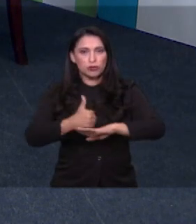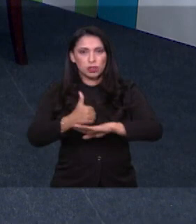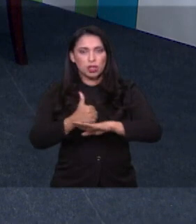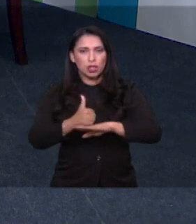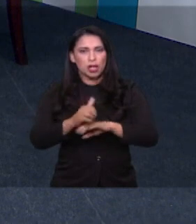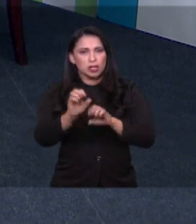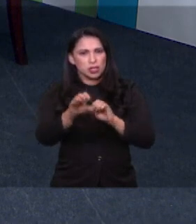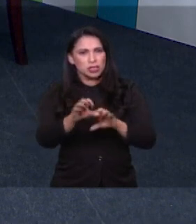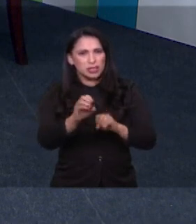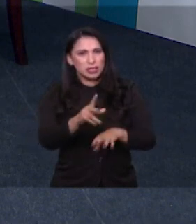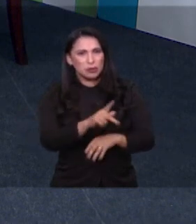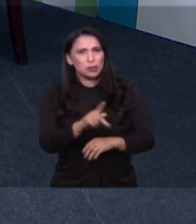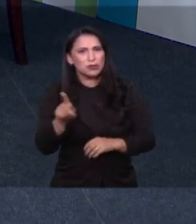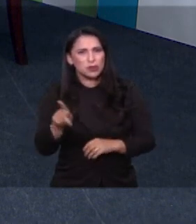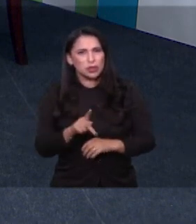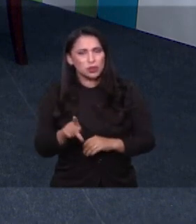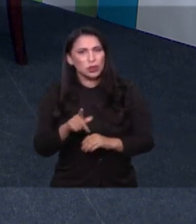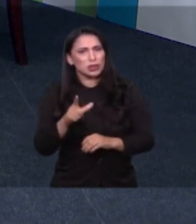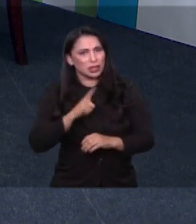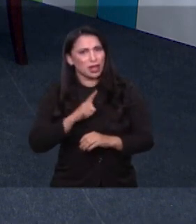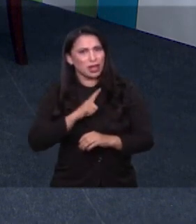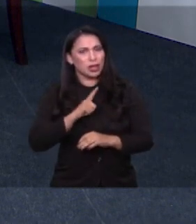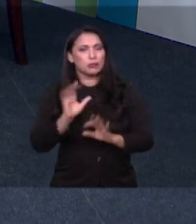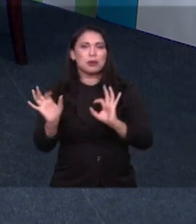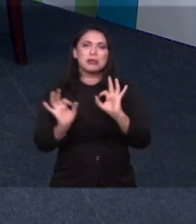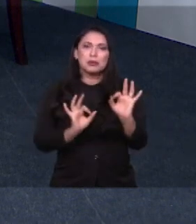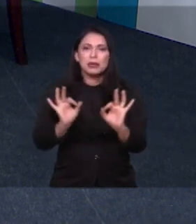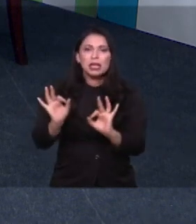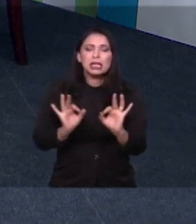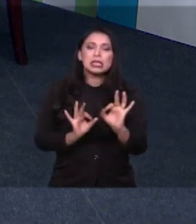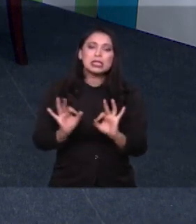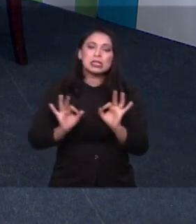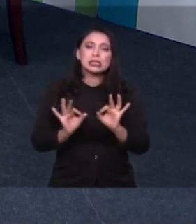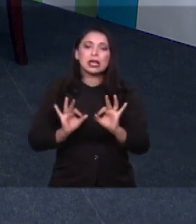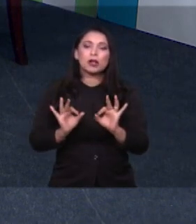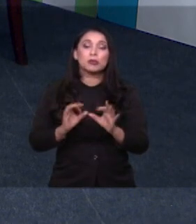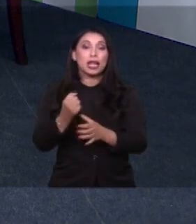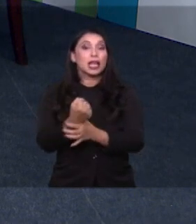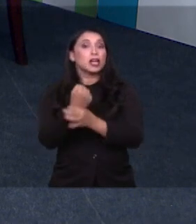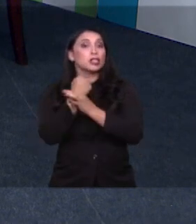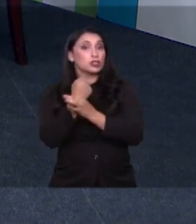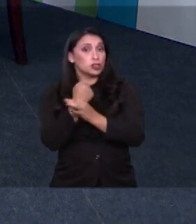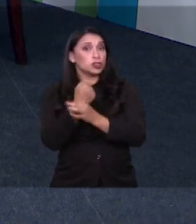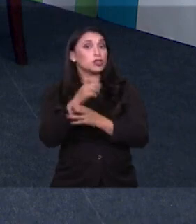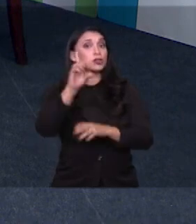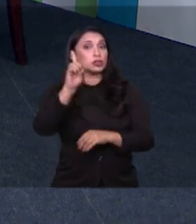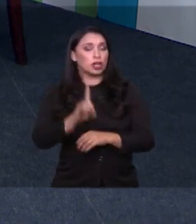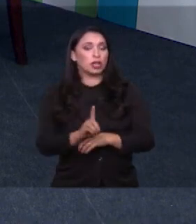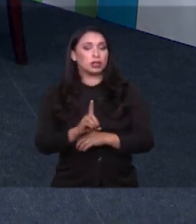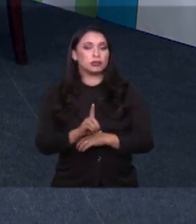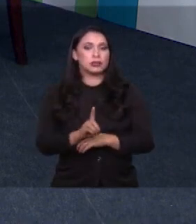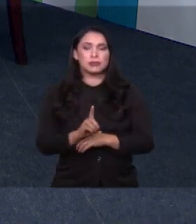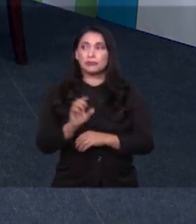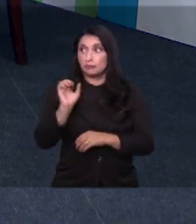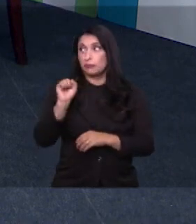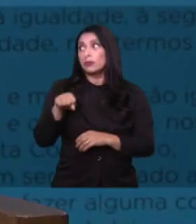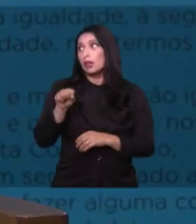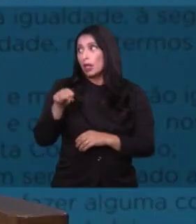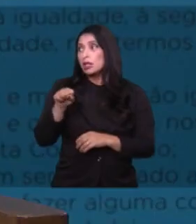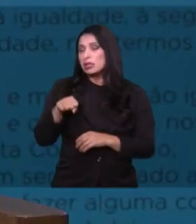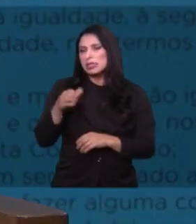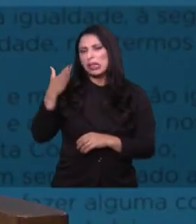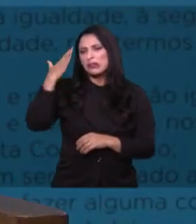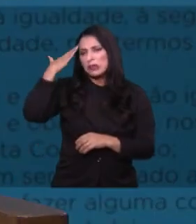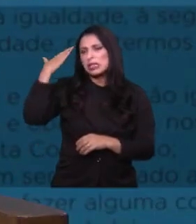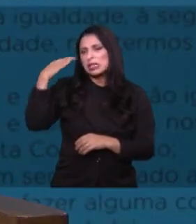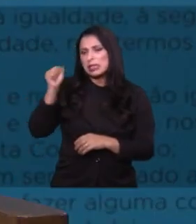educação, eles recebem aí uma preparação para poder garantir ali na prática os direitos? Sim, você sabe que a